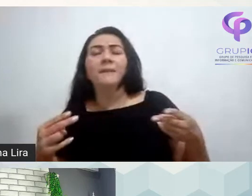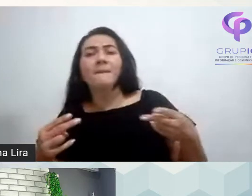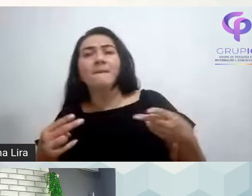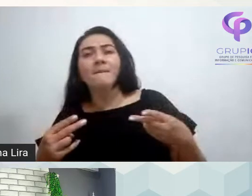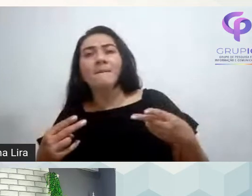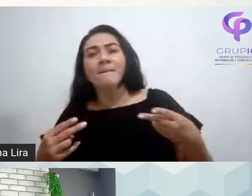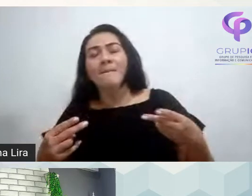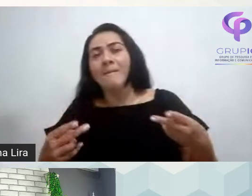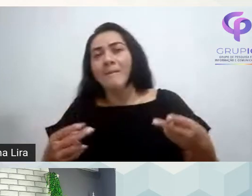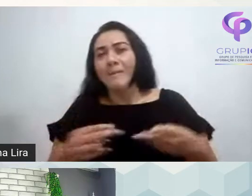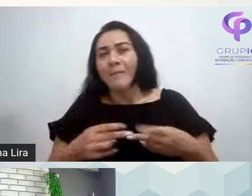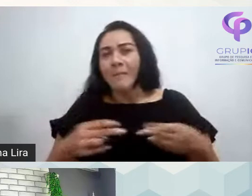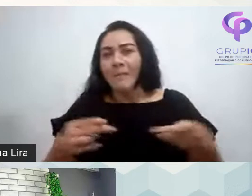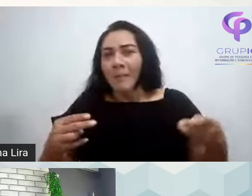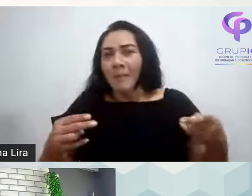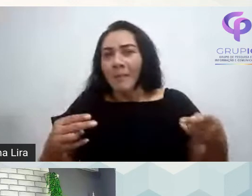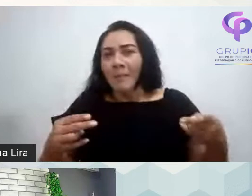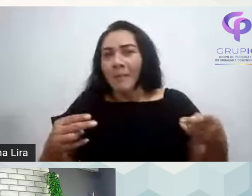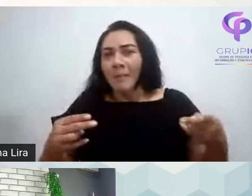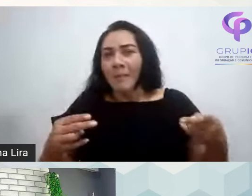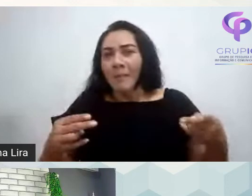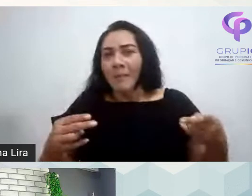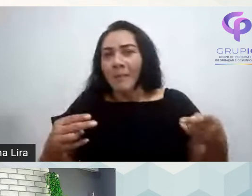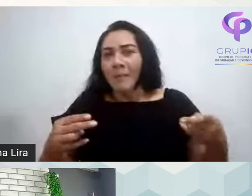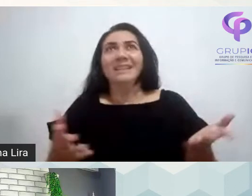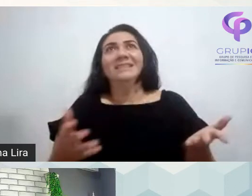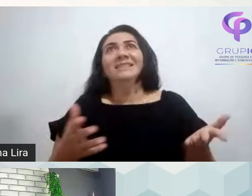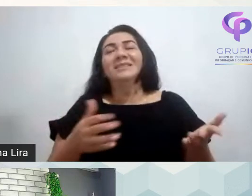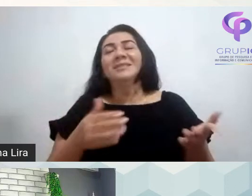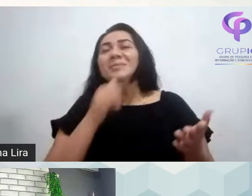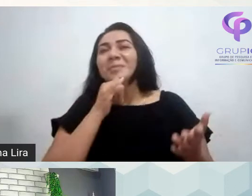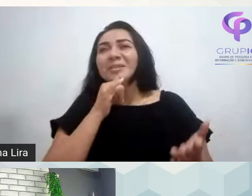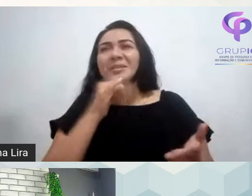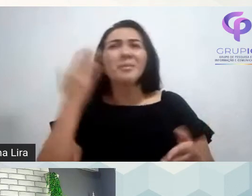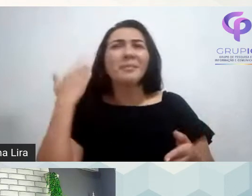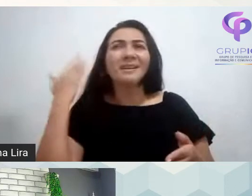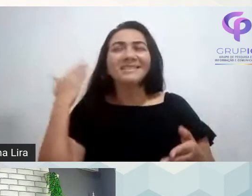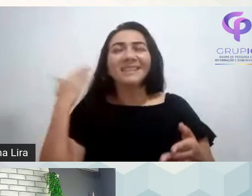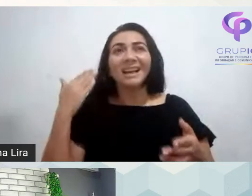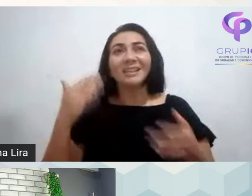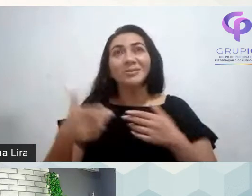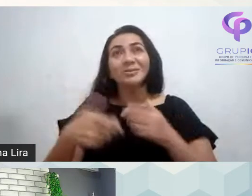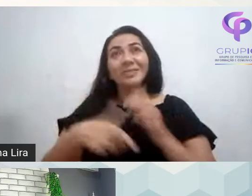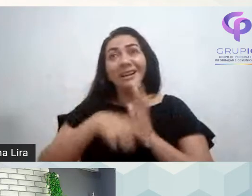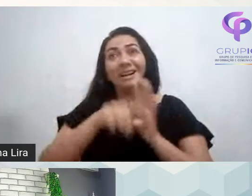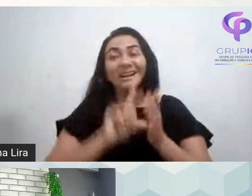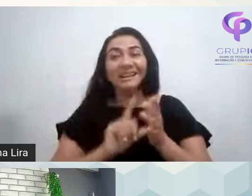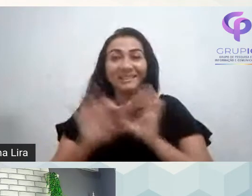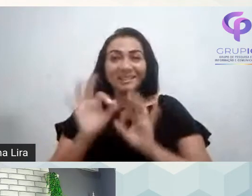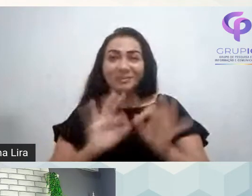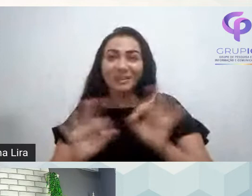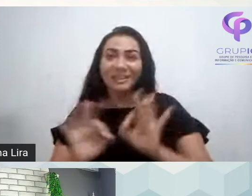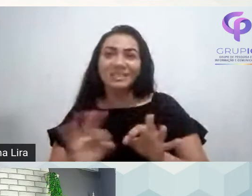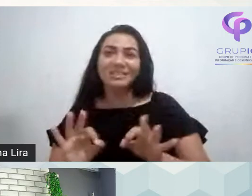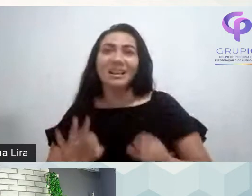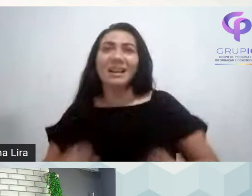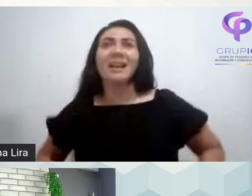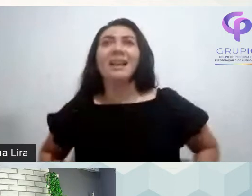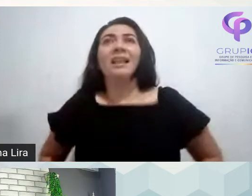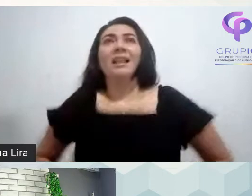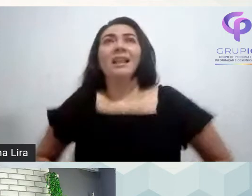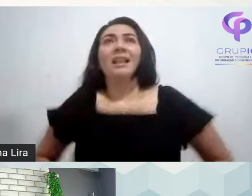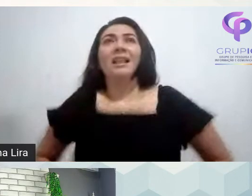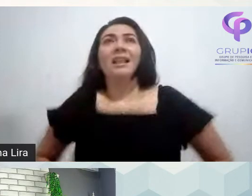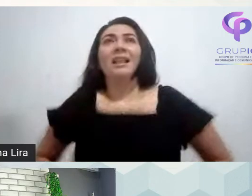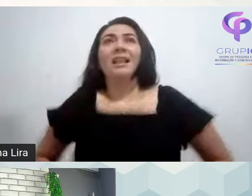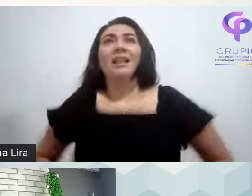foi executado. Então, ver aquilo que estava no papel lá no início e que foi executado, para mim não tem